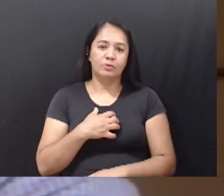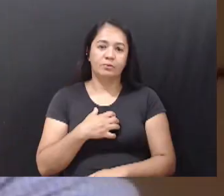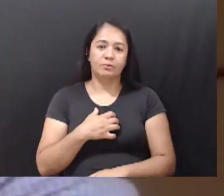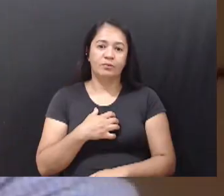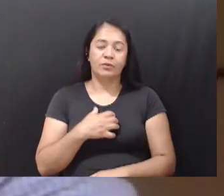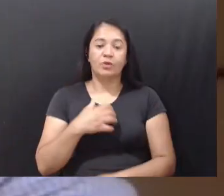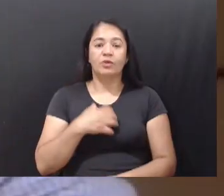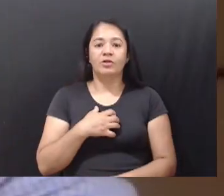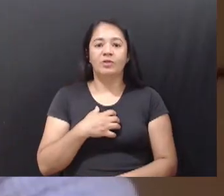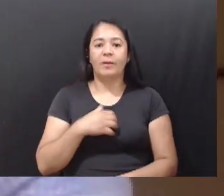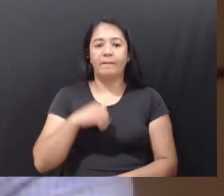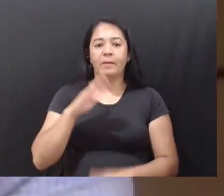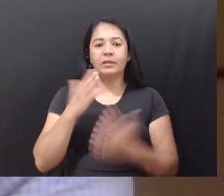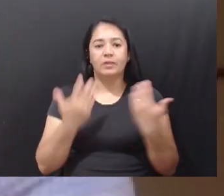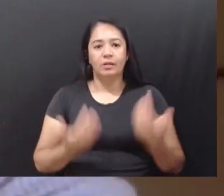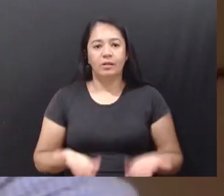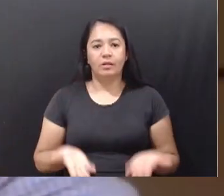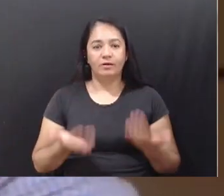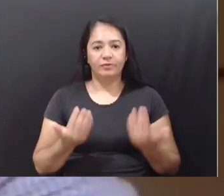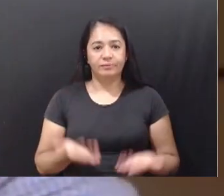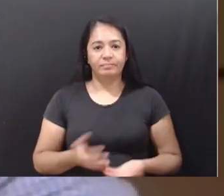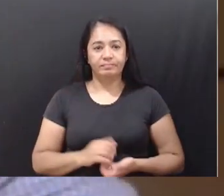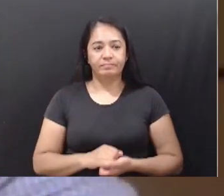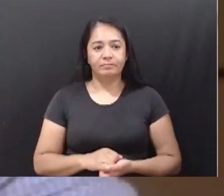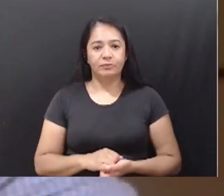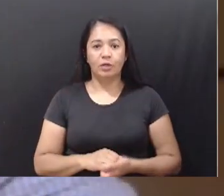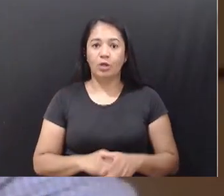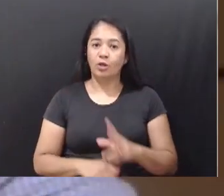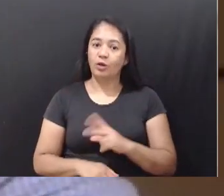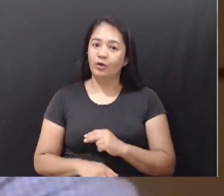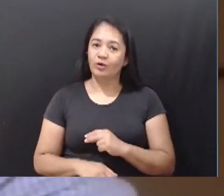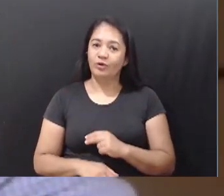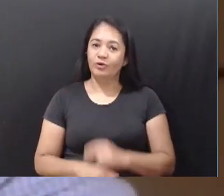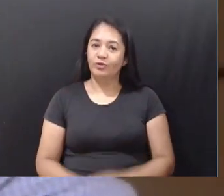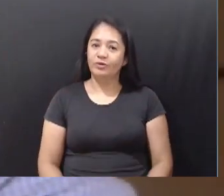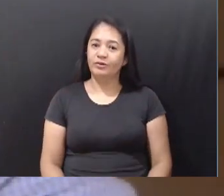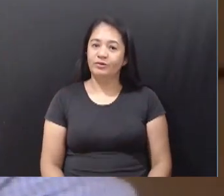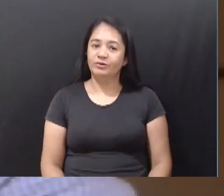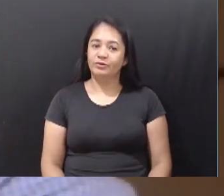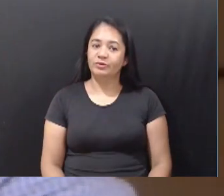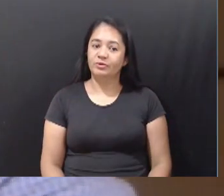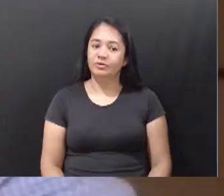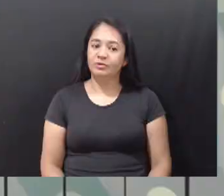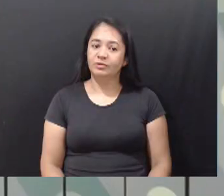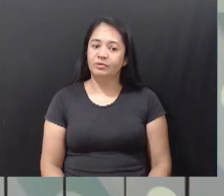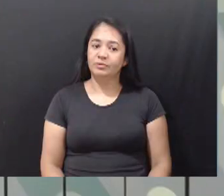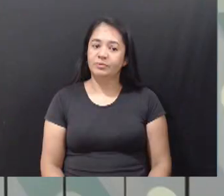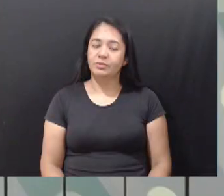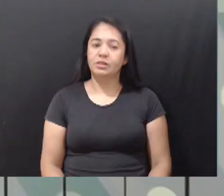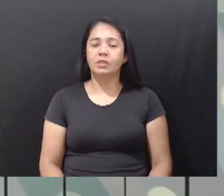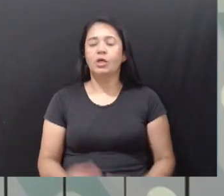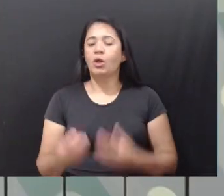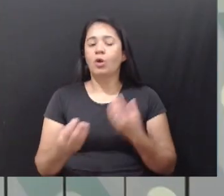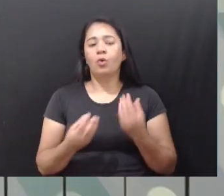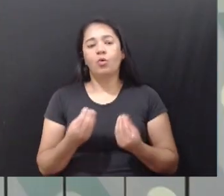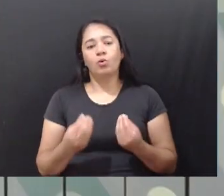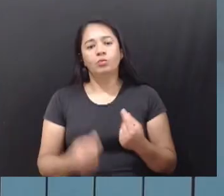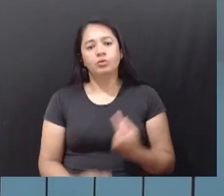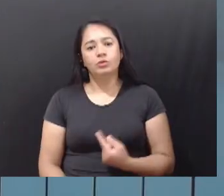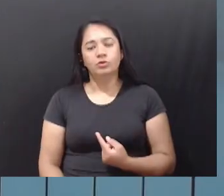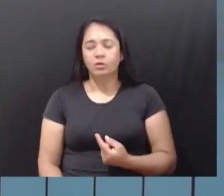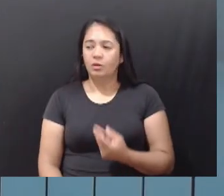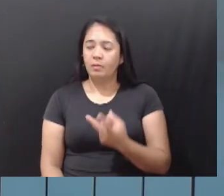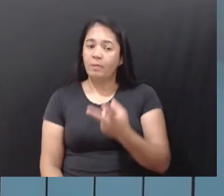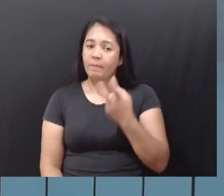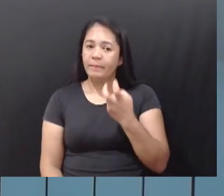essa doença, de uma forma irônica, os sintomas são mais leves. Perfeito.